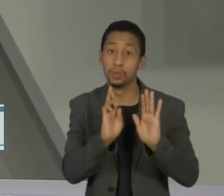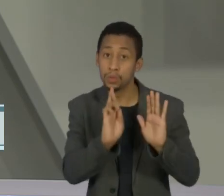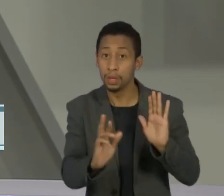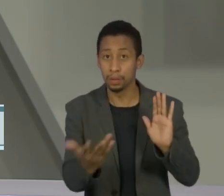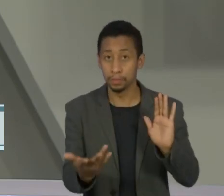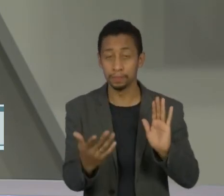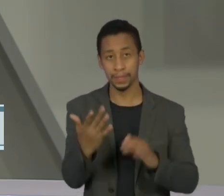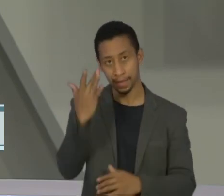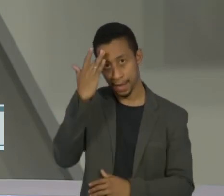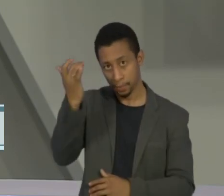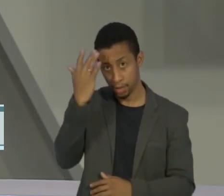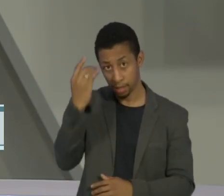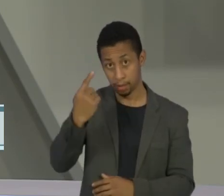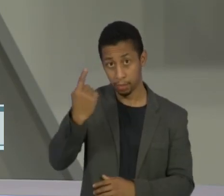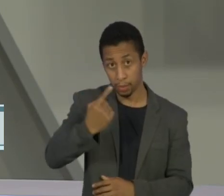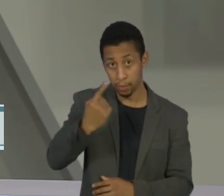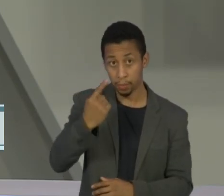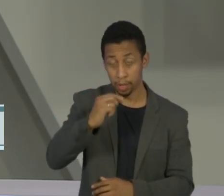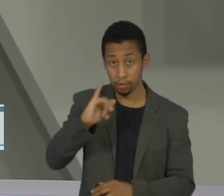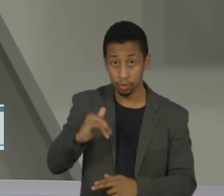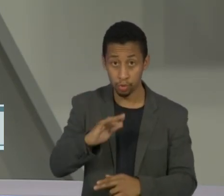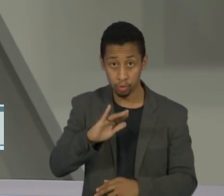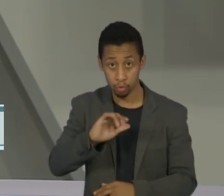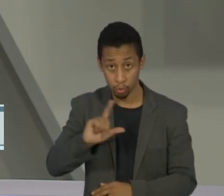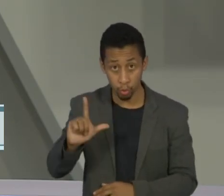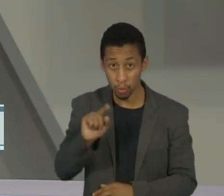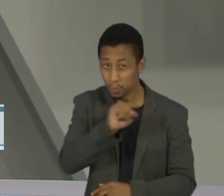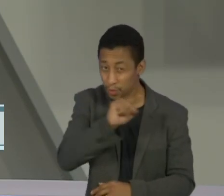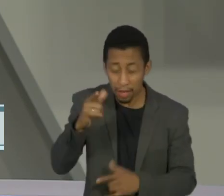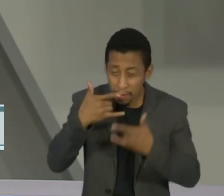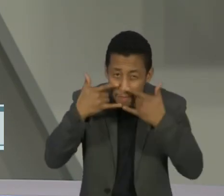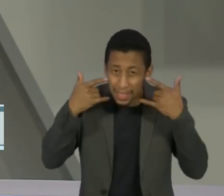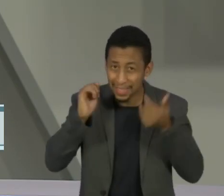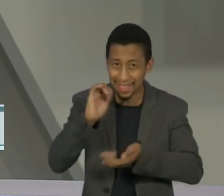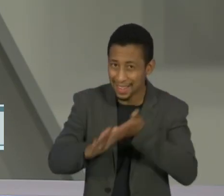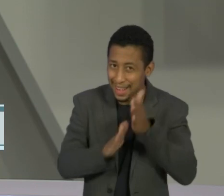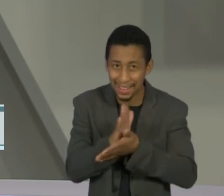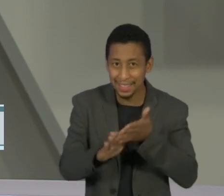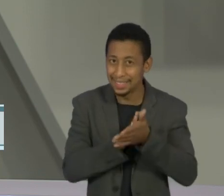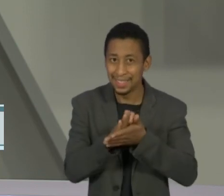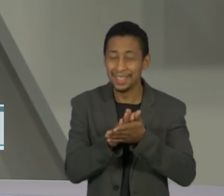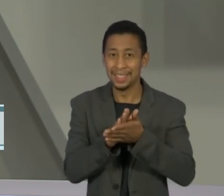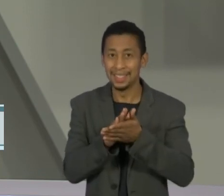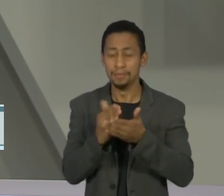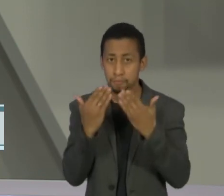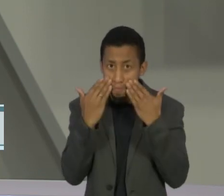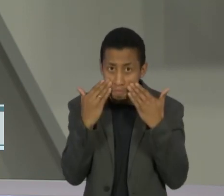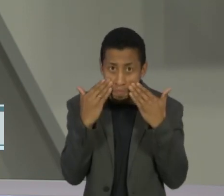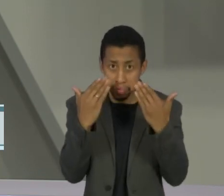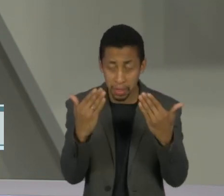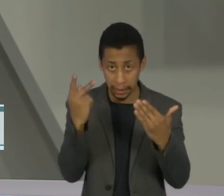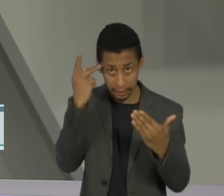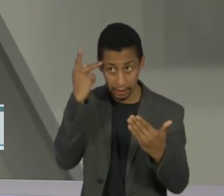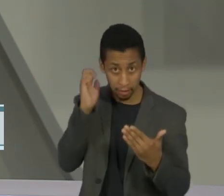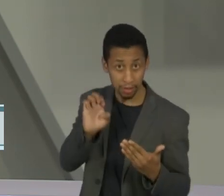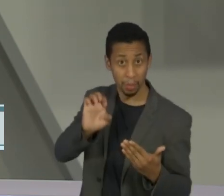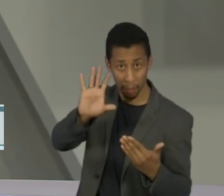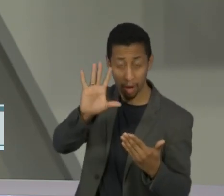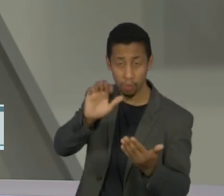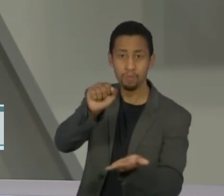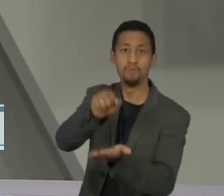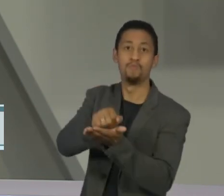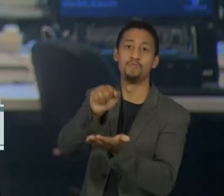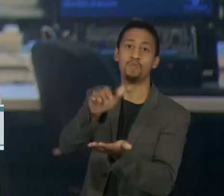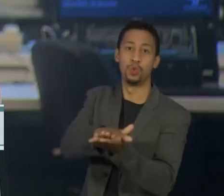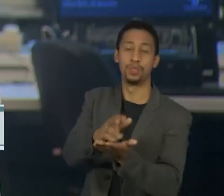Amanhã, 1º de julho, quem for flagrado andando sem máscara nas ruas em todo o estado de São Paulo será multado em